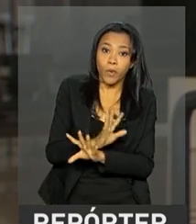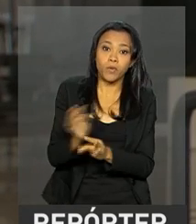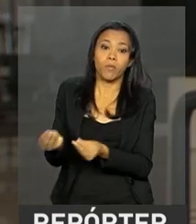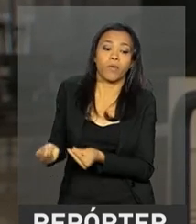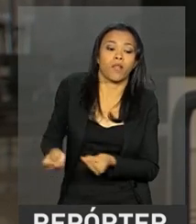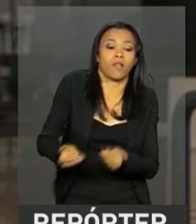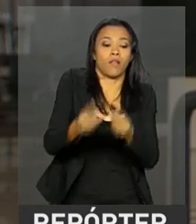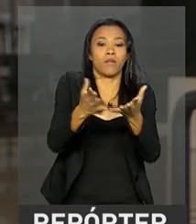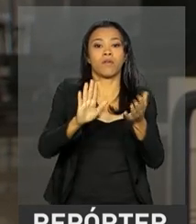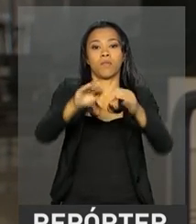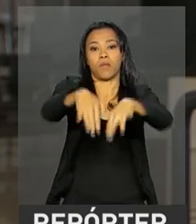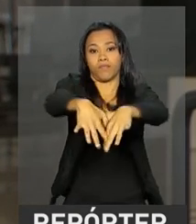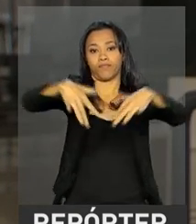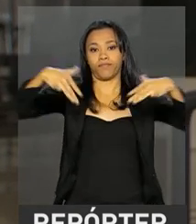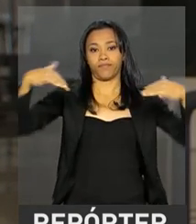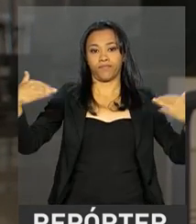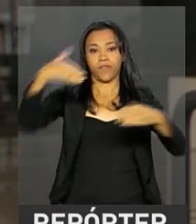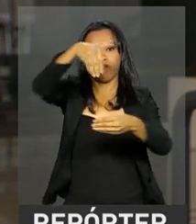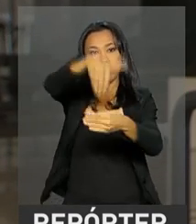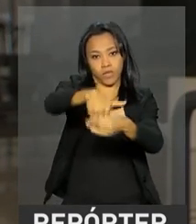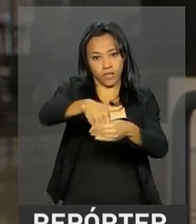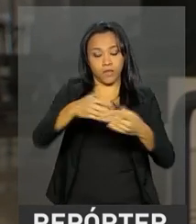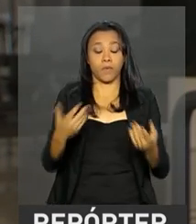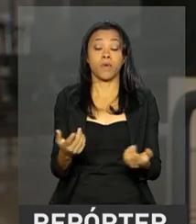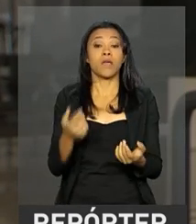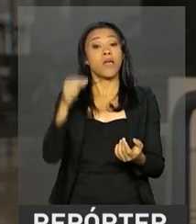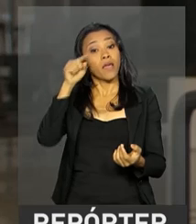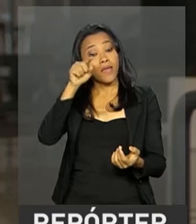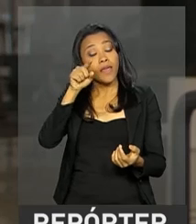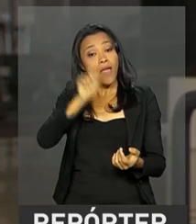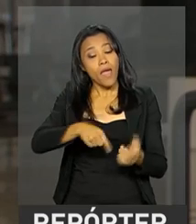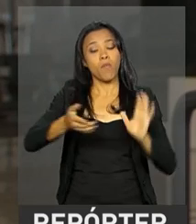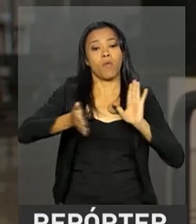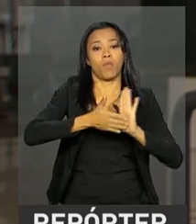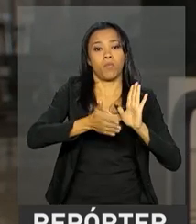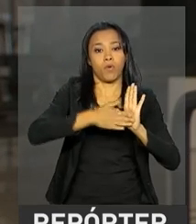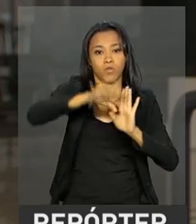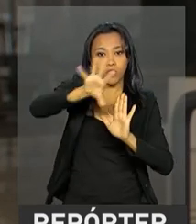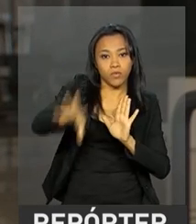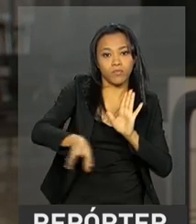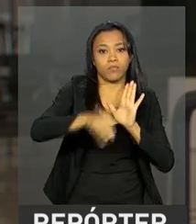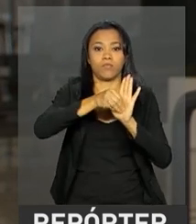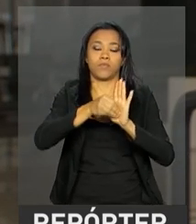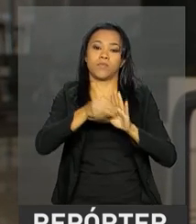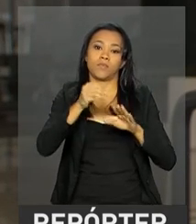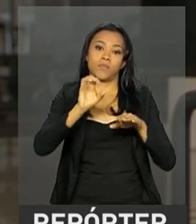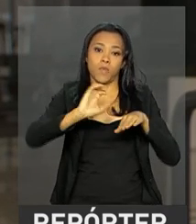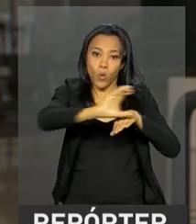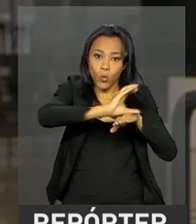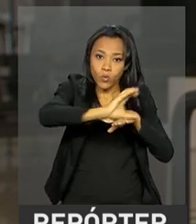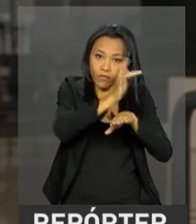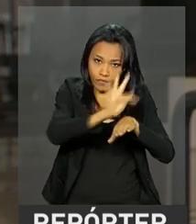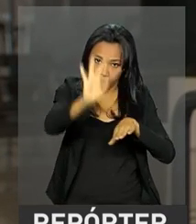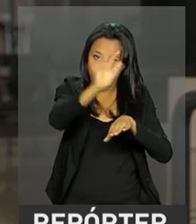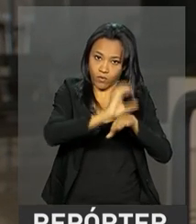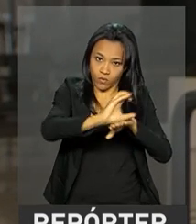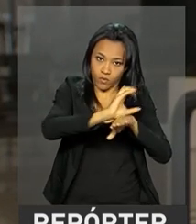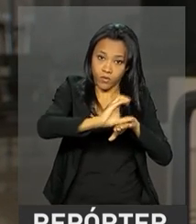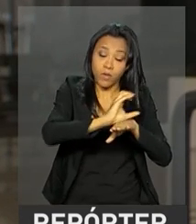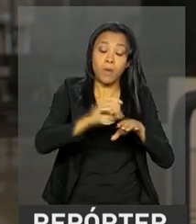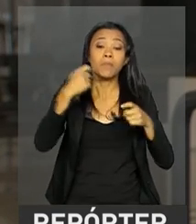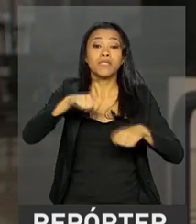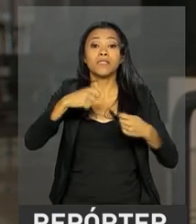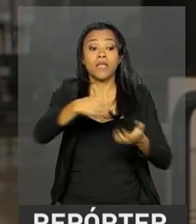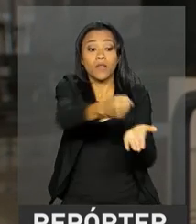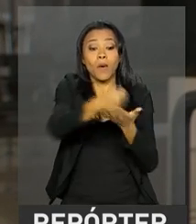para ir a plenário. Por se tratar de uma proposta de emenda à Constituição, para ser aprovada é preciso o